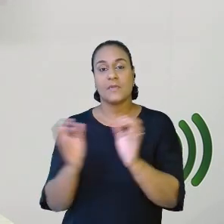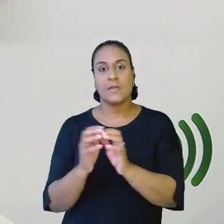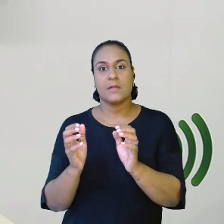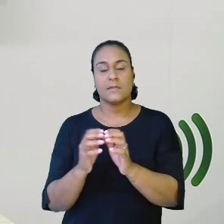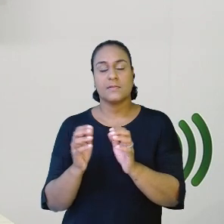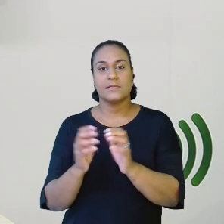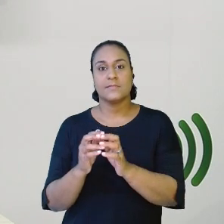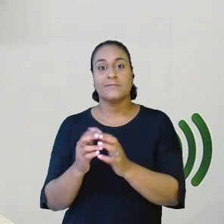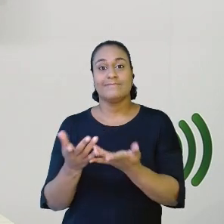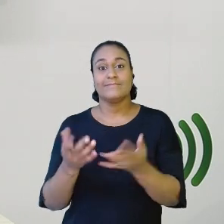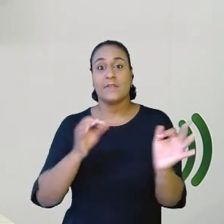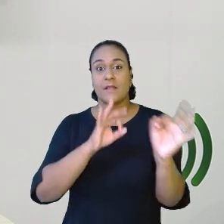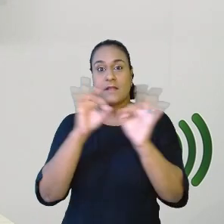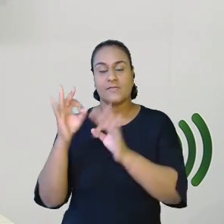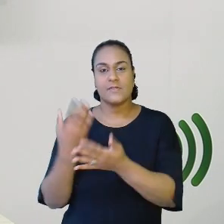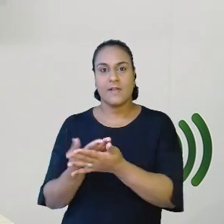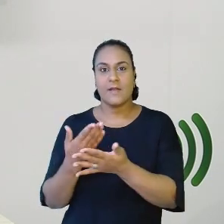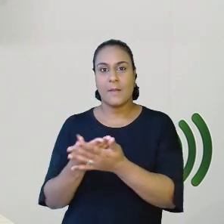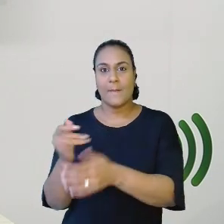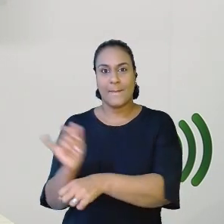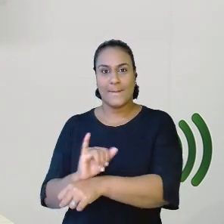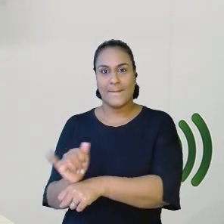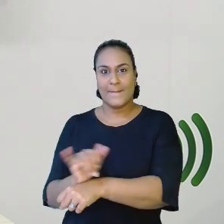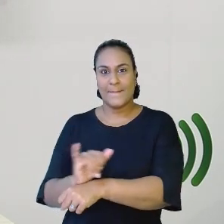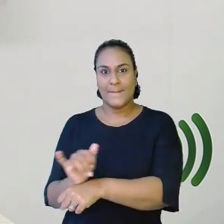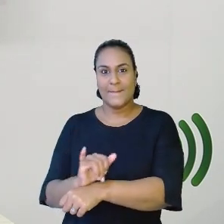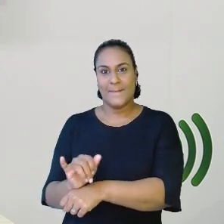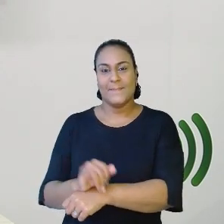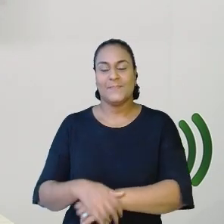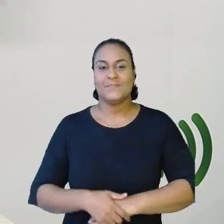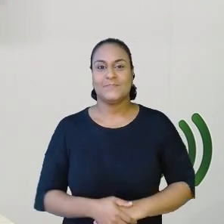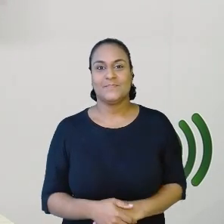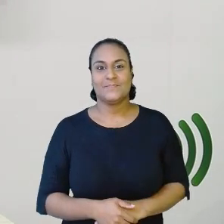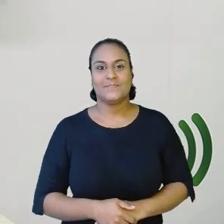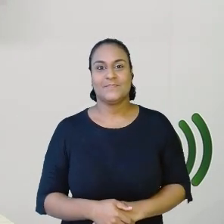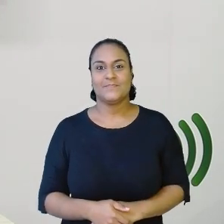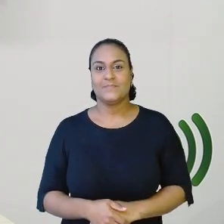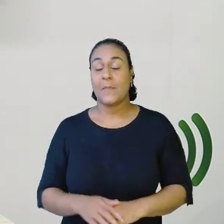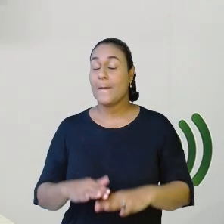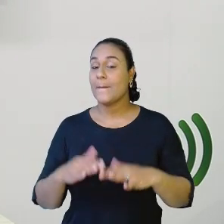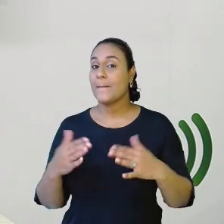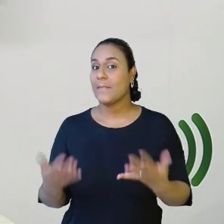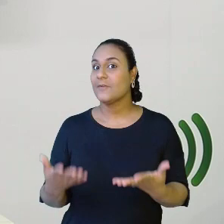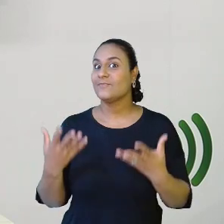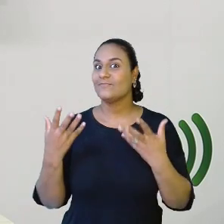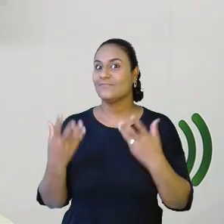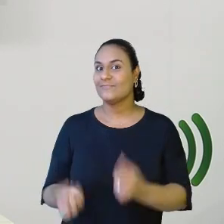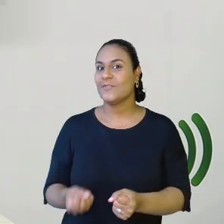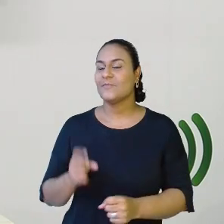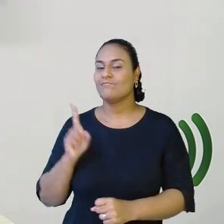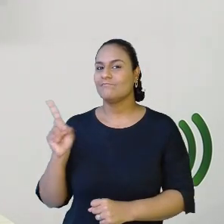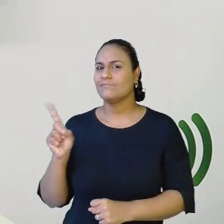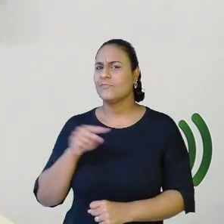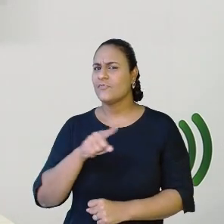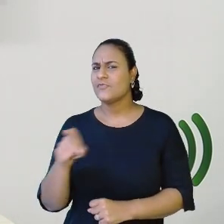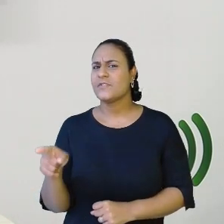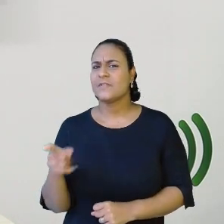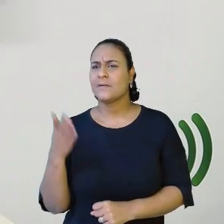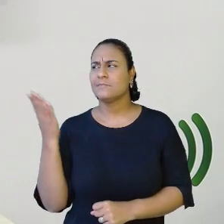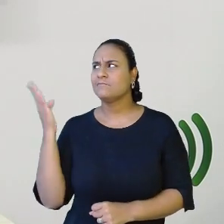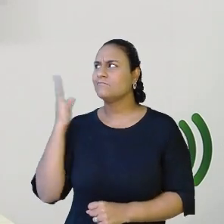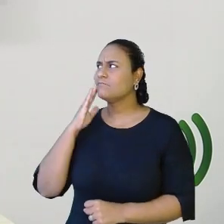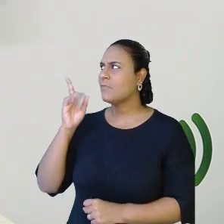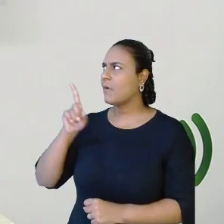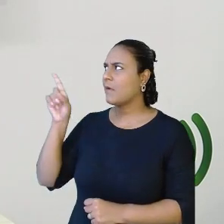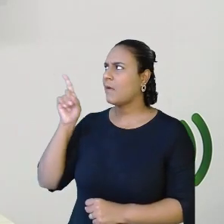YouTube. Maravilhoso, né? Vocês não perdem nada. Mas, vamos lá. Vocês sabem que símbolo é